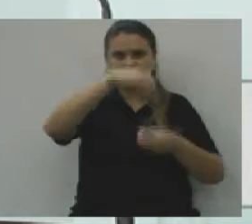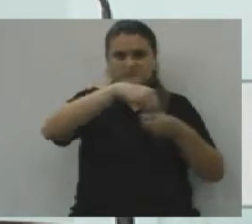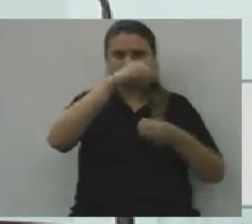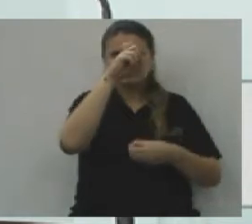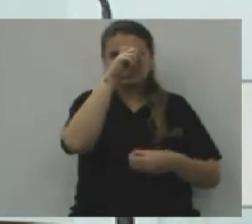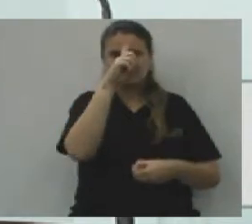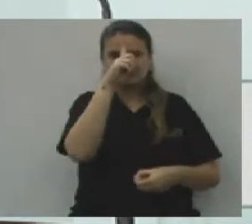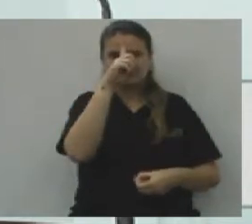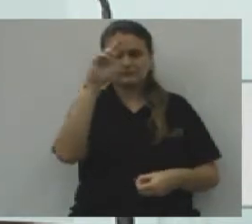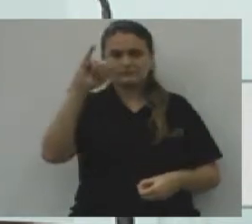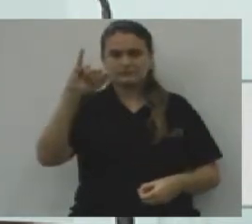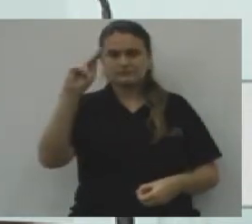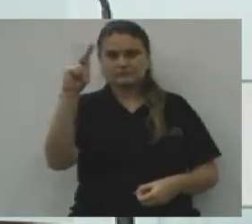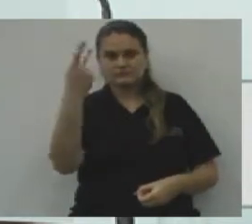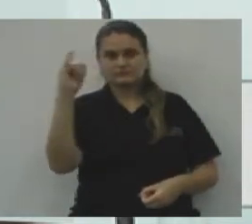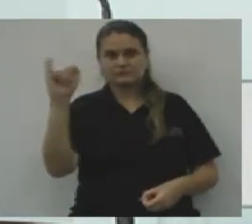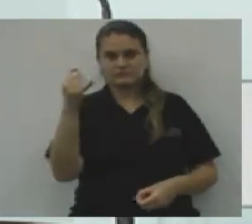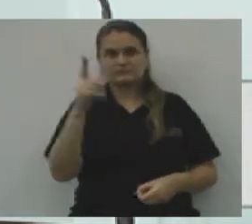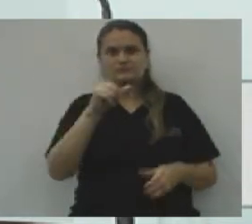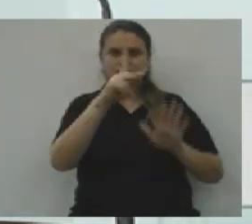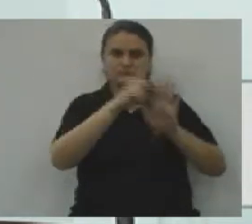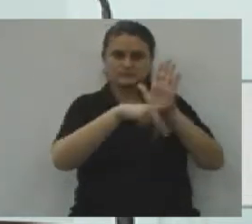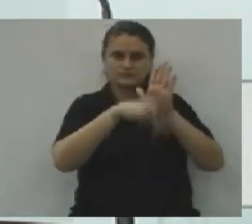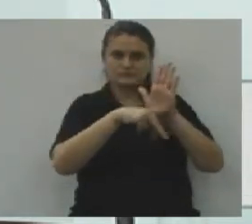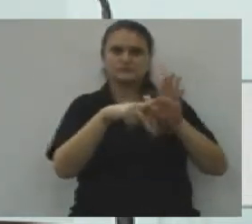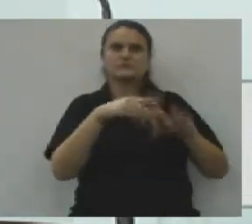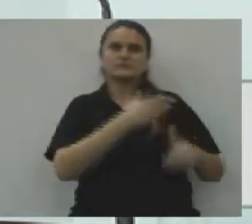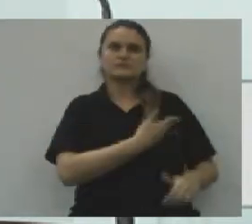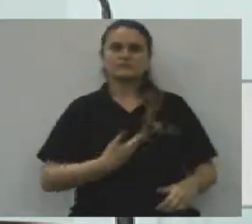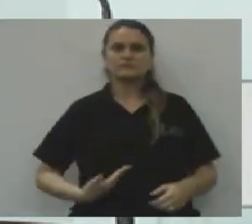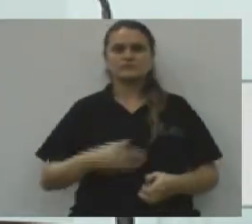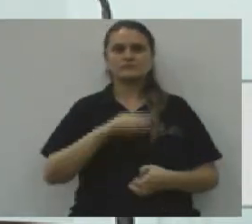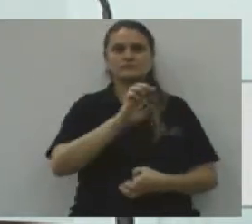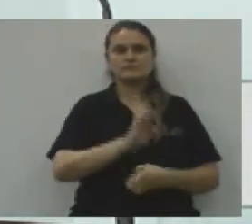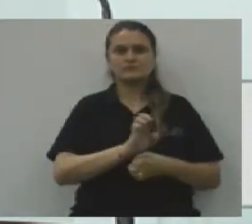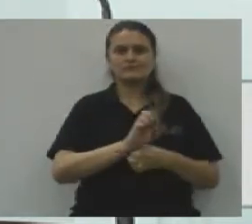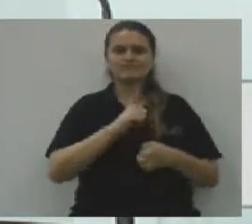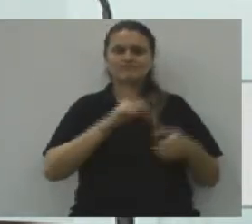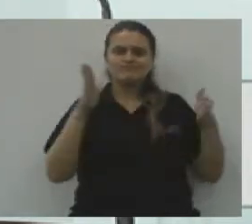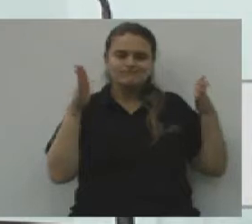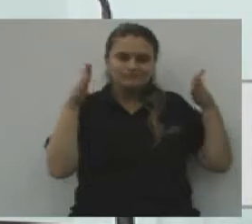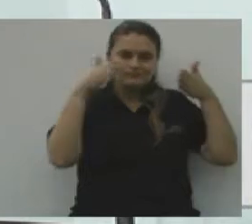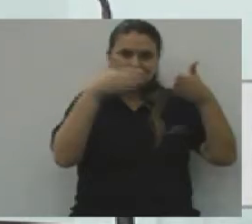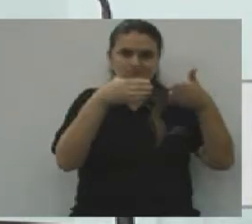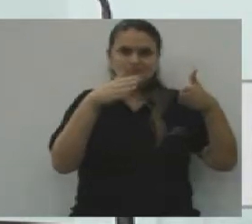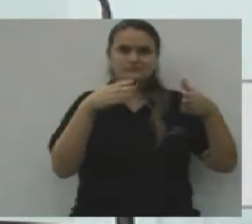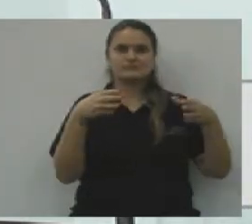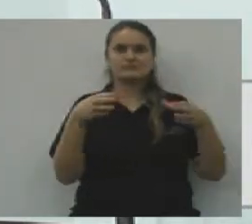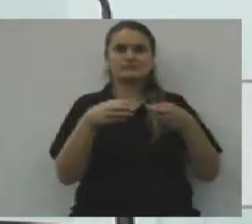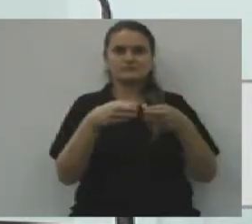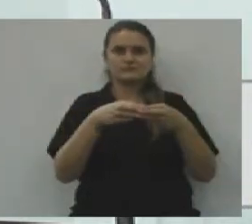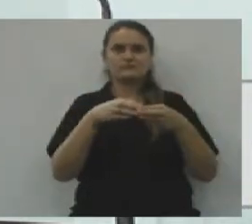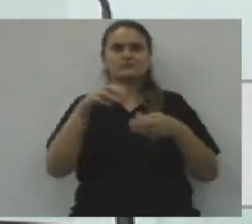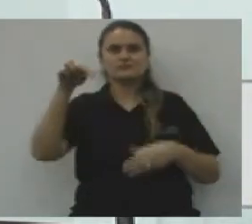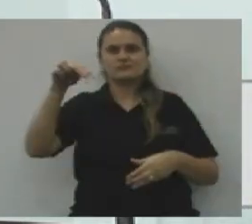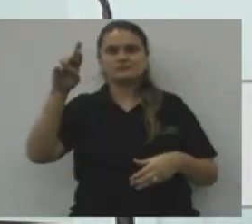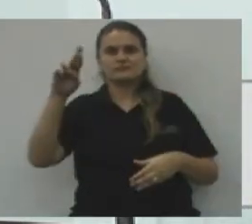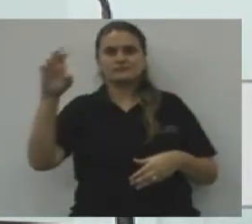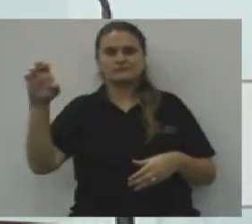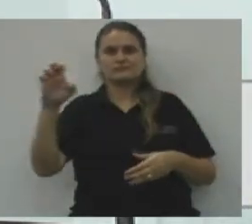clínica, através de um projeto, trabalhado pelo governo de Estado e enfatizado pela equipe do Núcleo Regional de